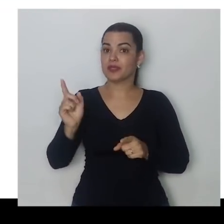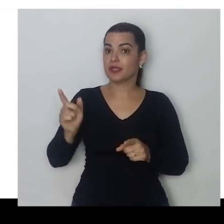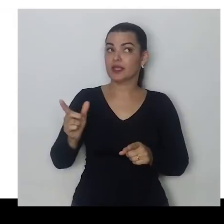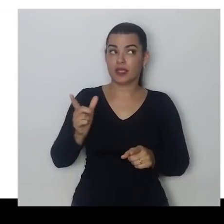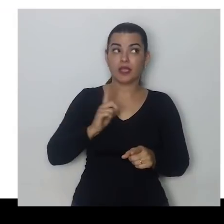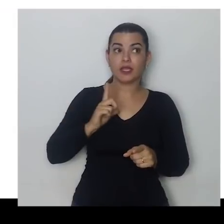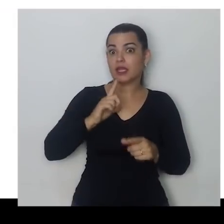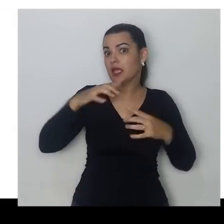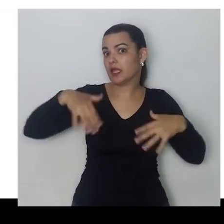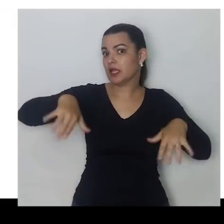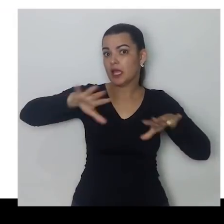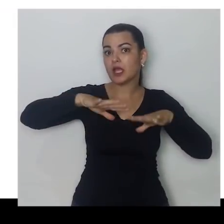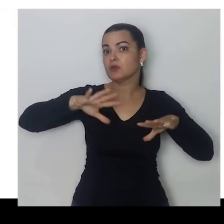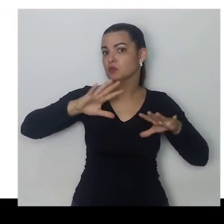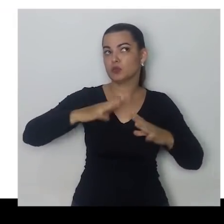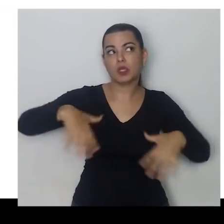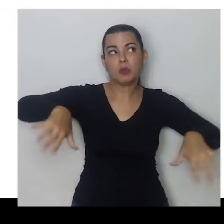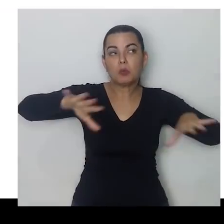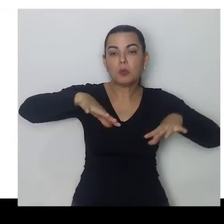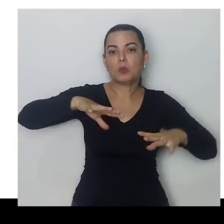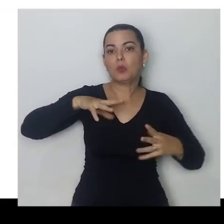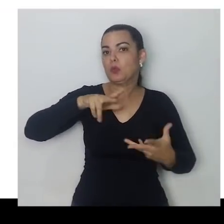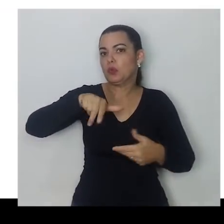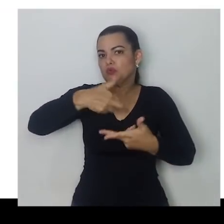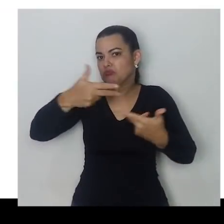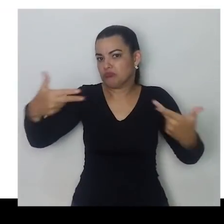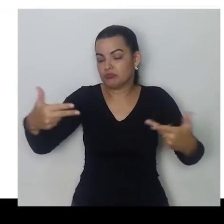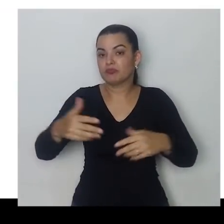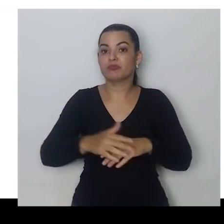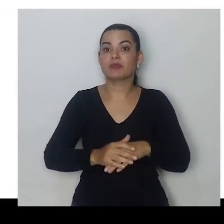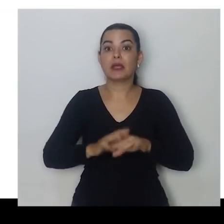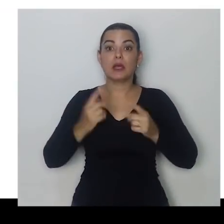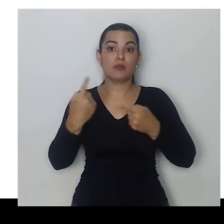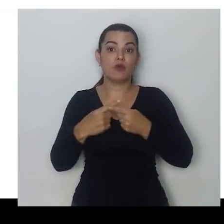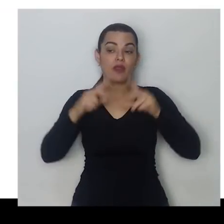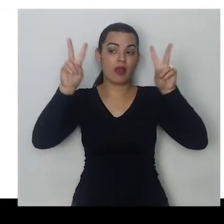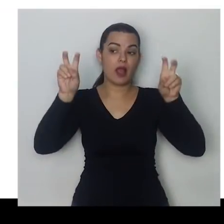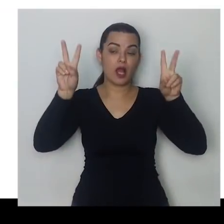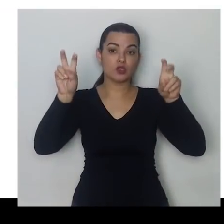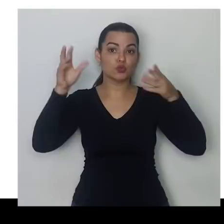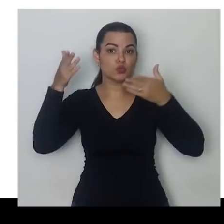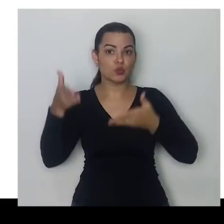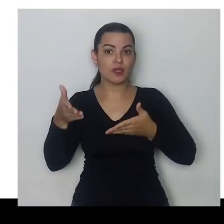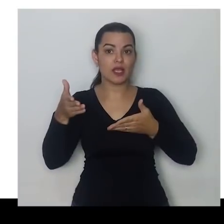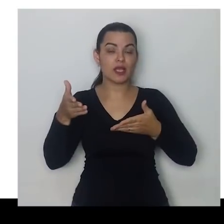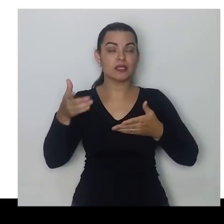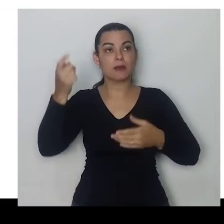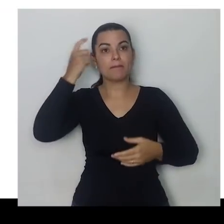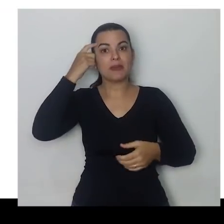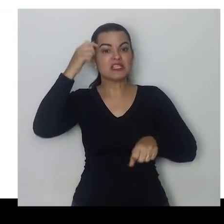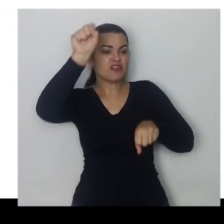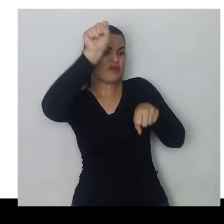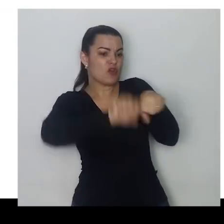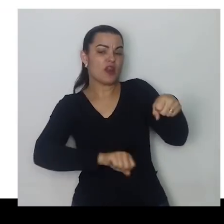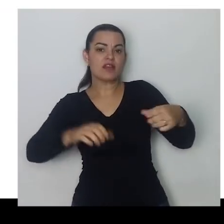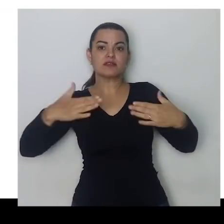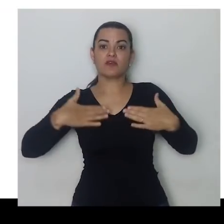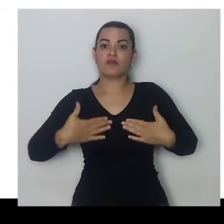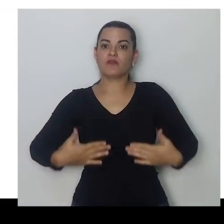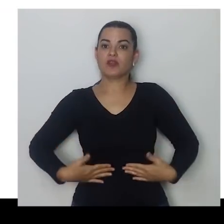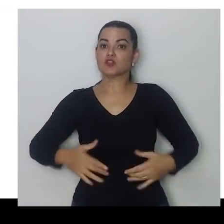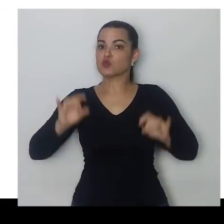nós temos, porque esse é um assunto que não está apenas relacionado à violência física, que é o que a maioria das